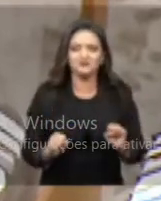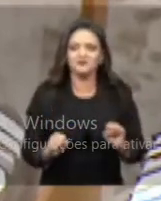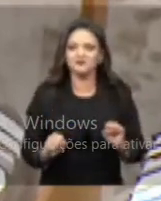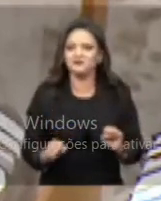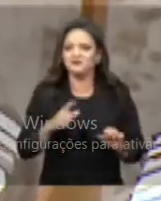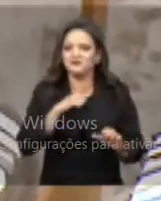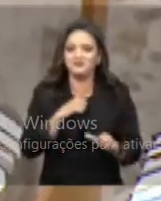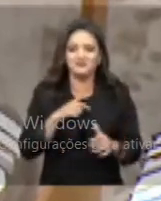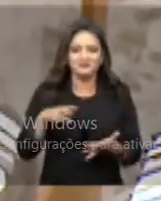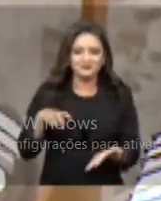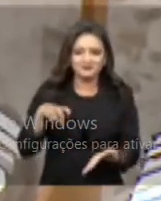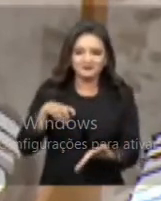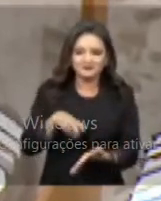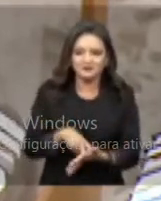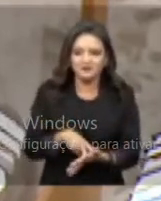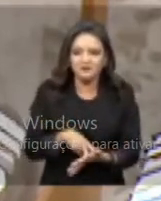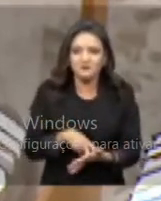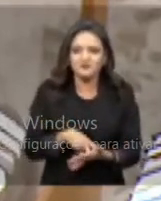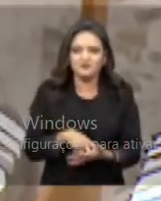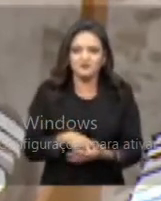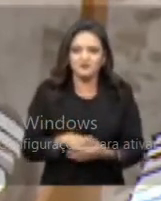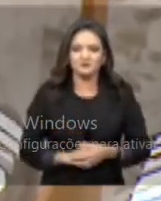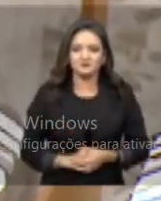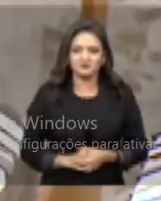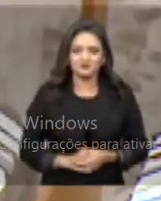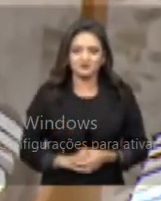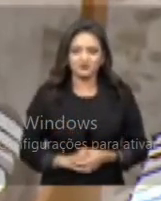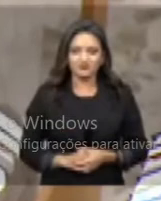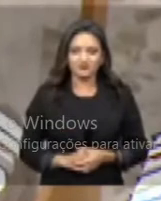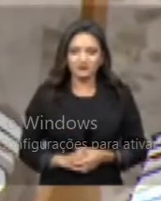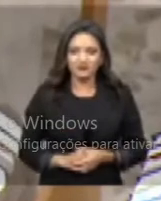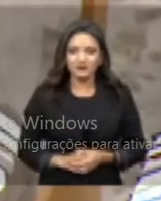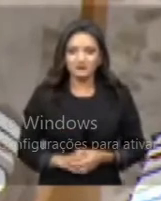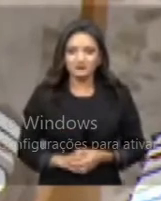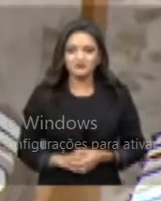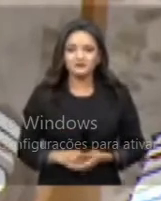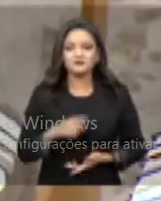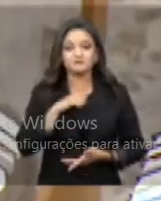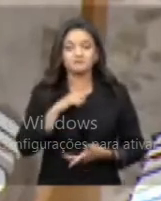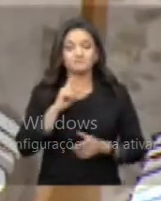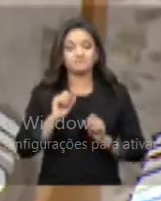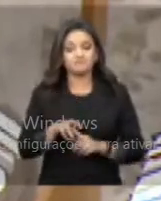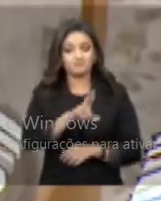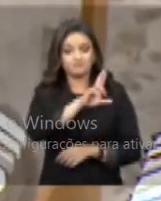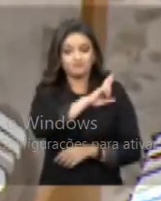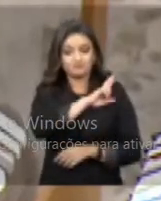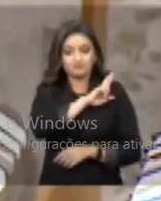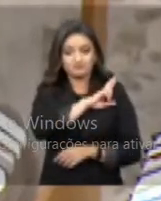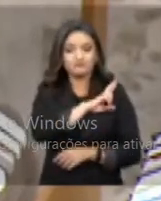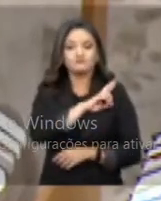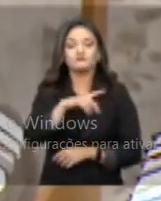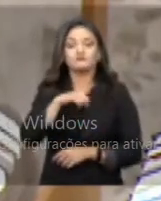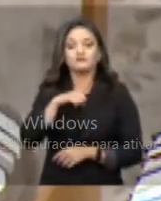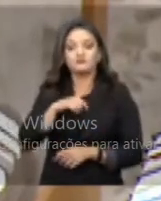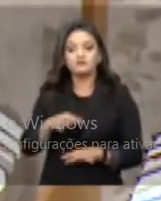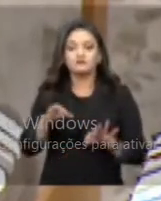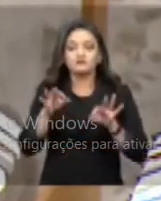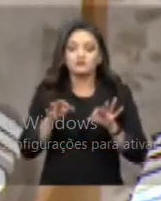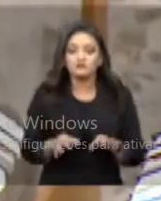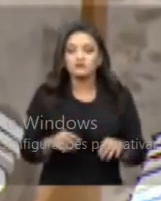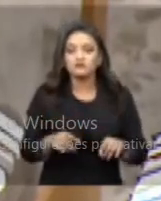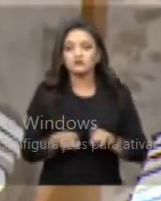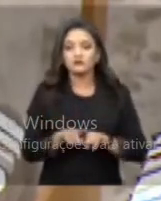sanções que estabelece a rejeição da responsabilidade meramente objetiva e